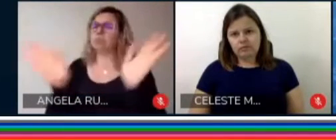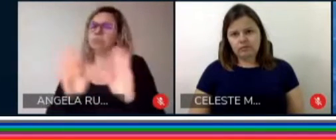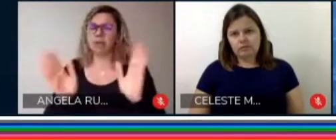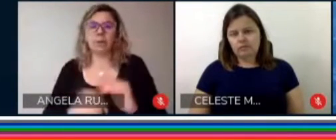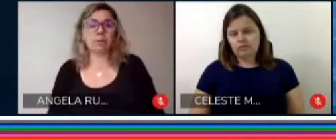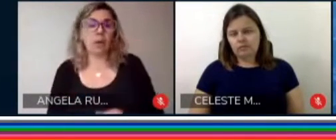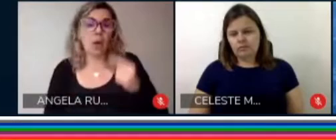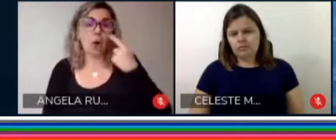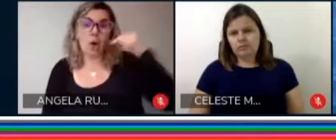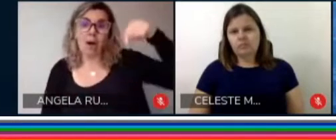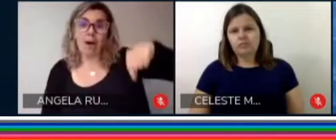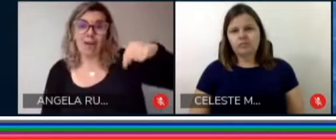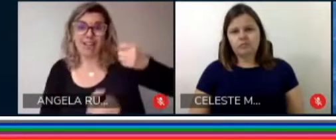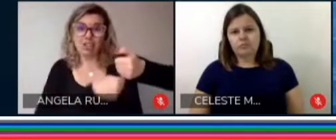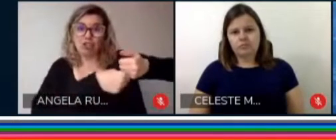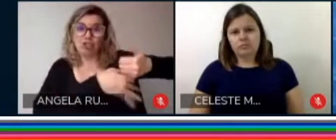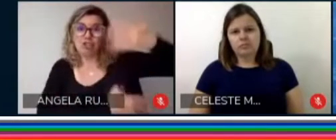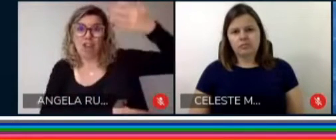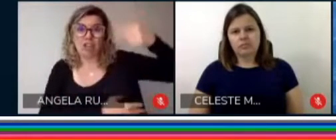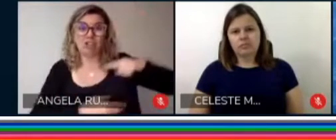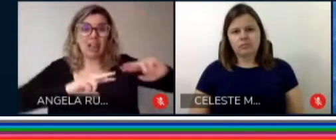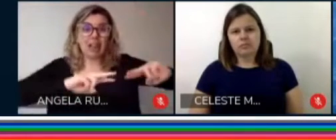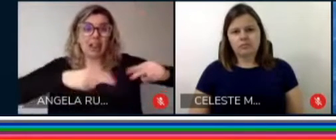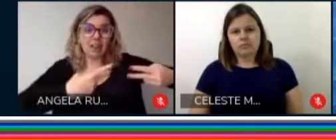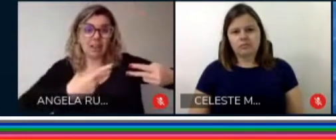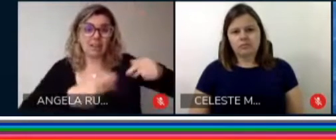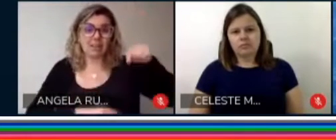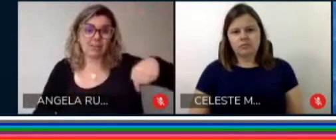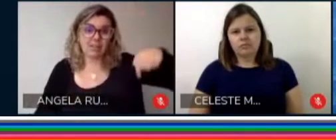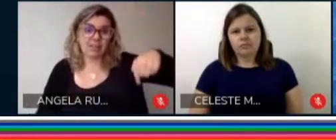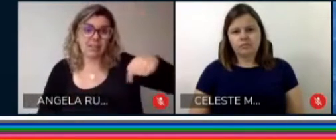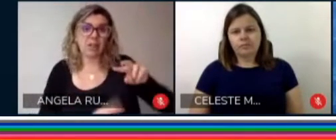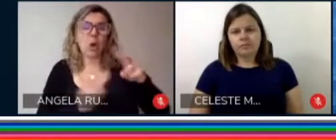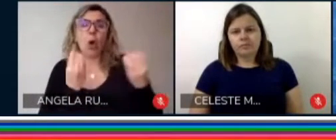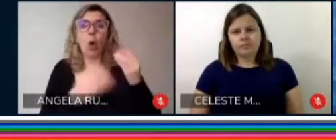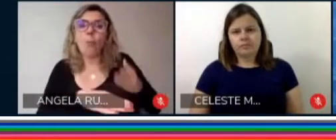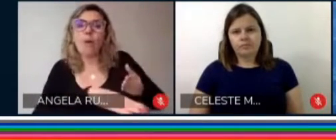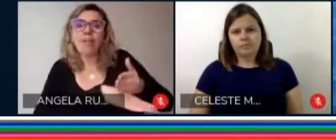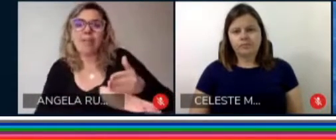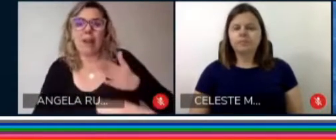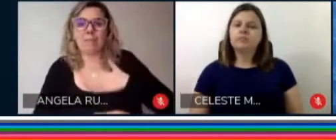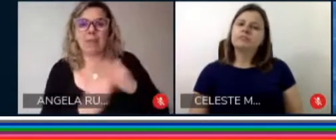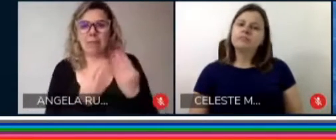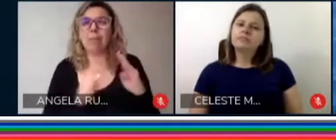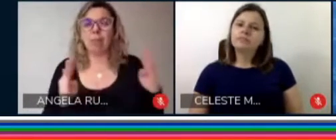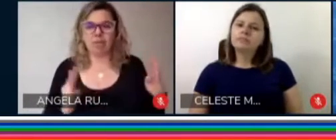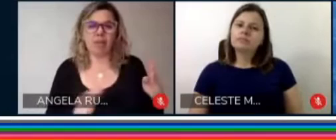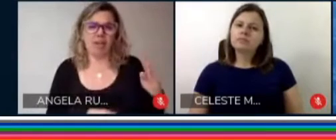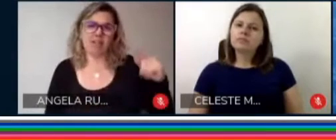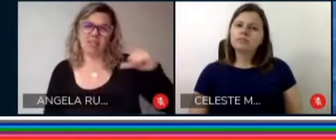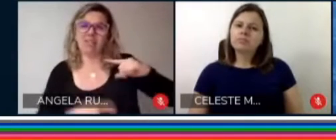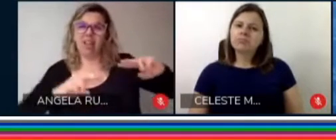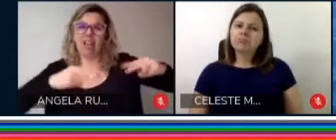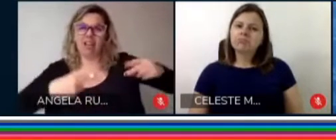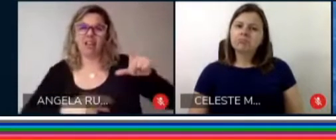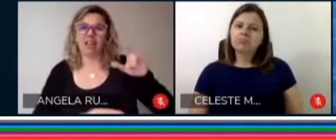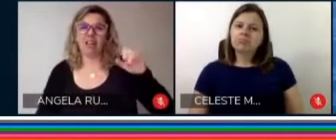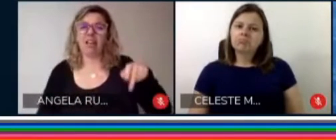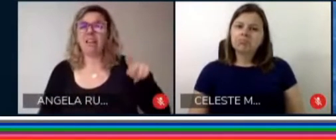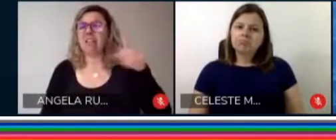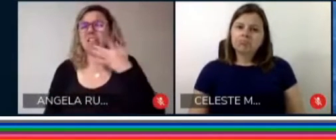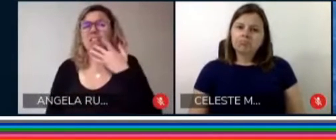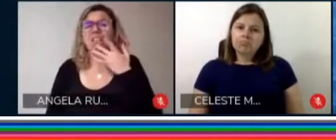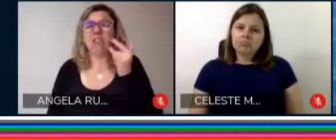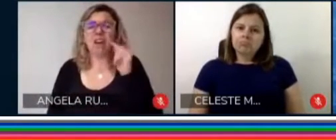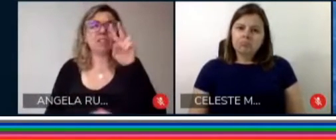Luísa deixou o link aqui de instruções sobre acesso, e ela é uma base de dados razoavelmente amigável,